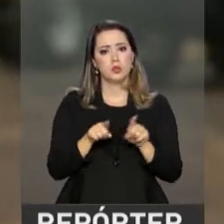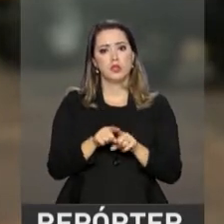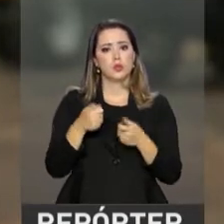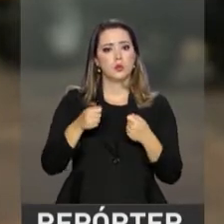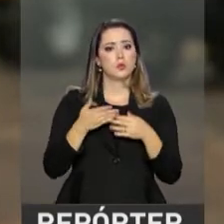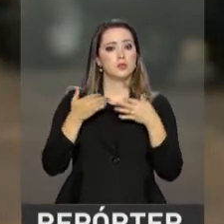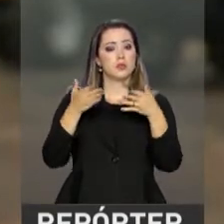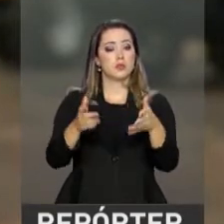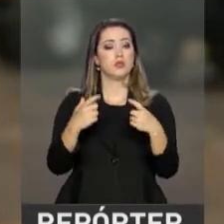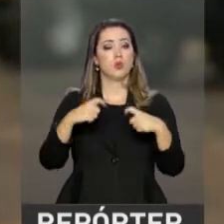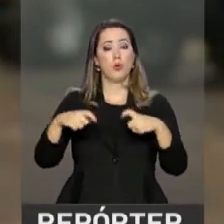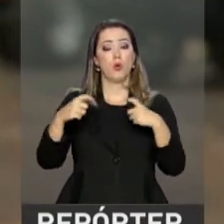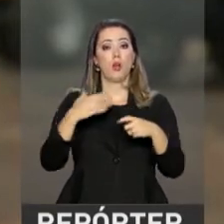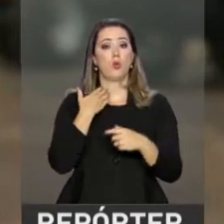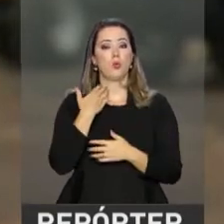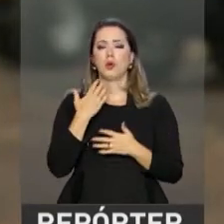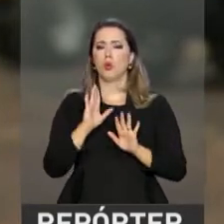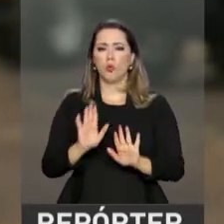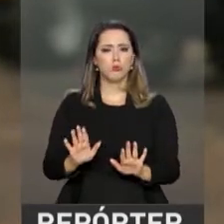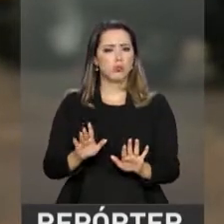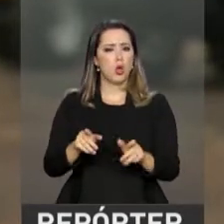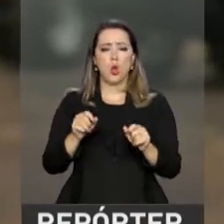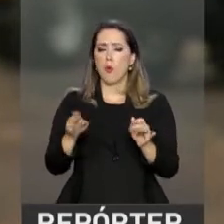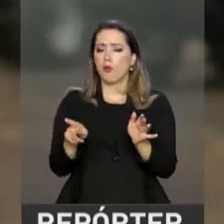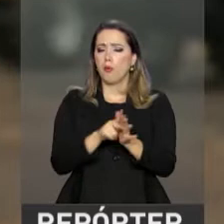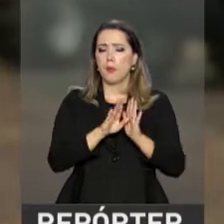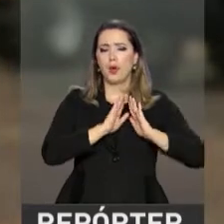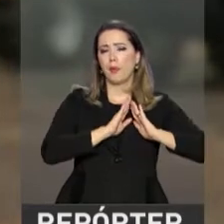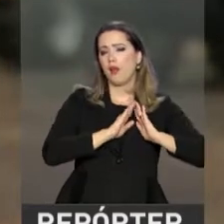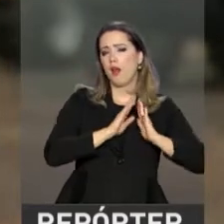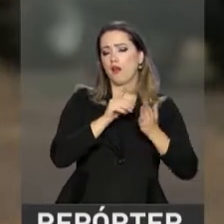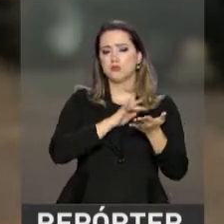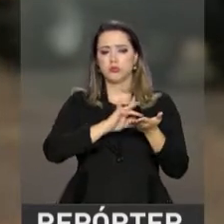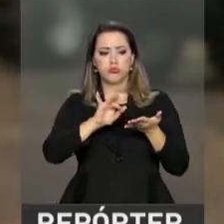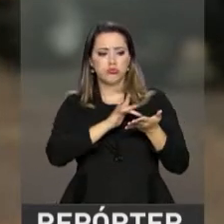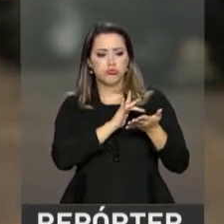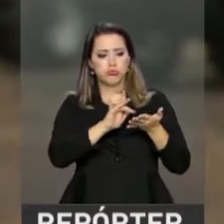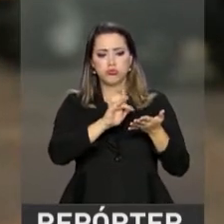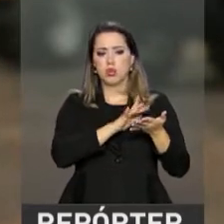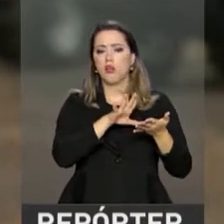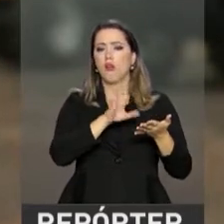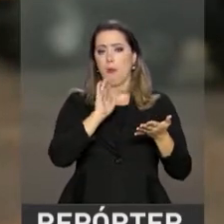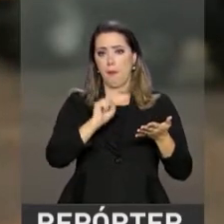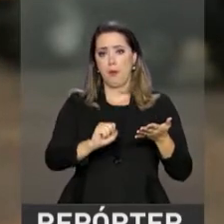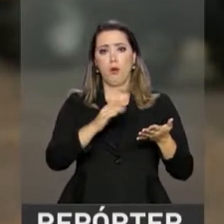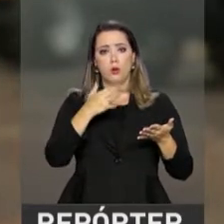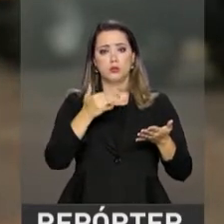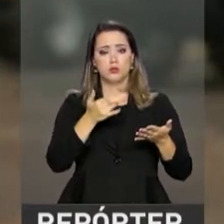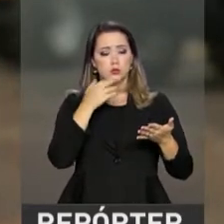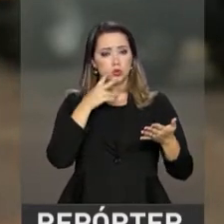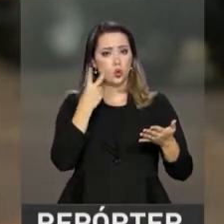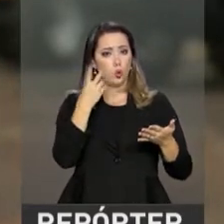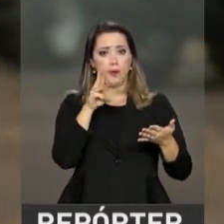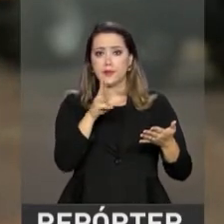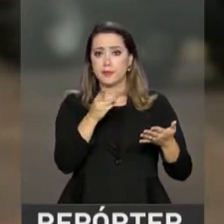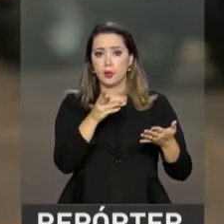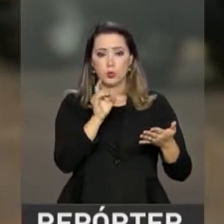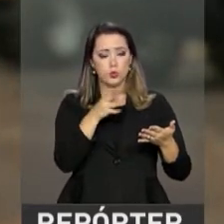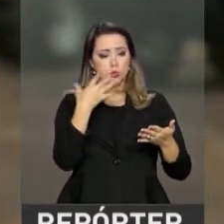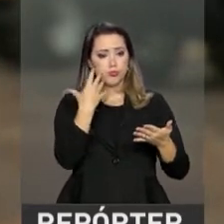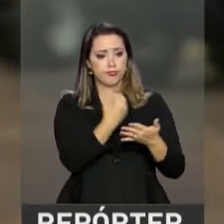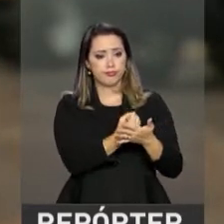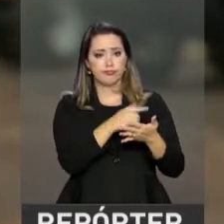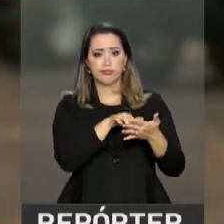até a agência, na comodidade do seu lar, na comodidade da sua fazenda, do seu escritório. Em 2 minutos, ele faz